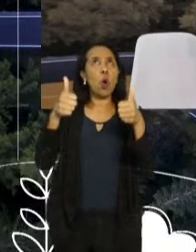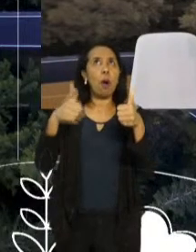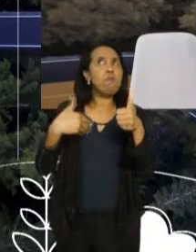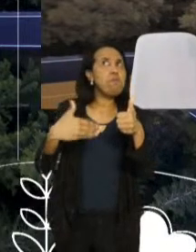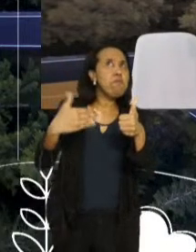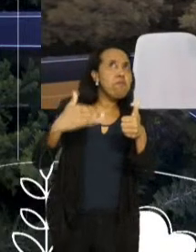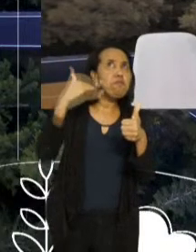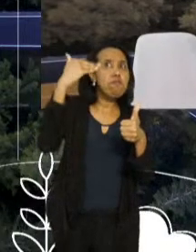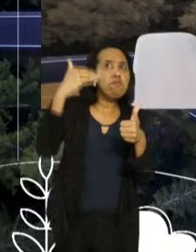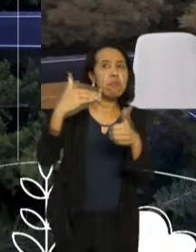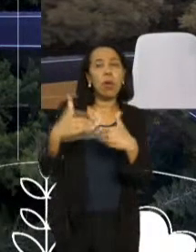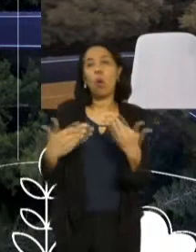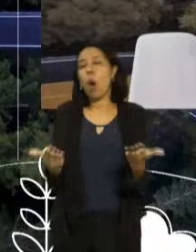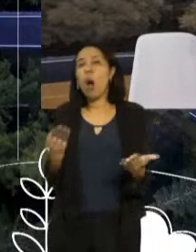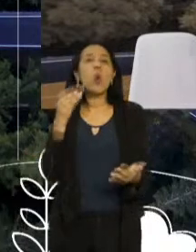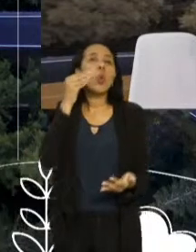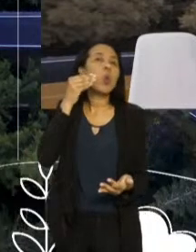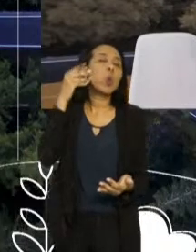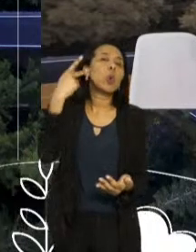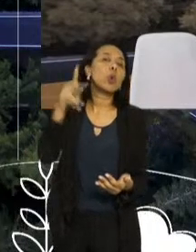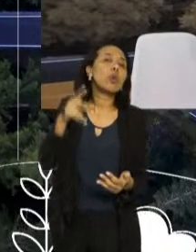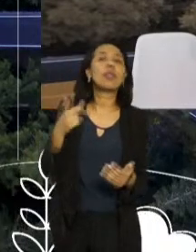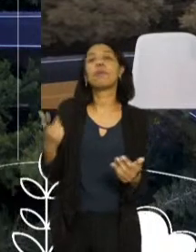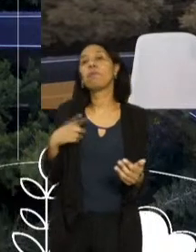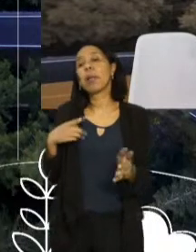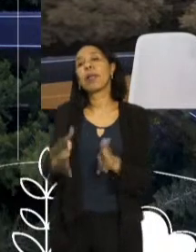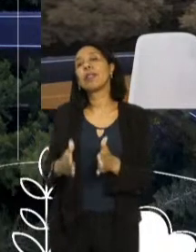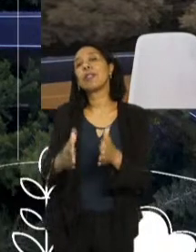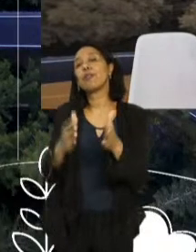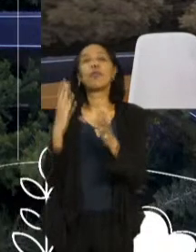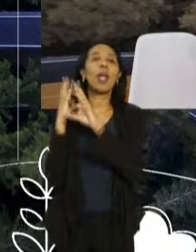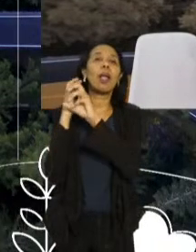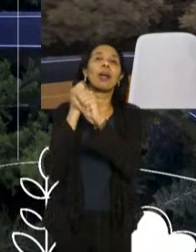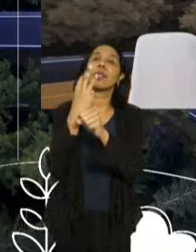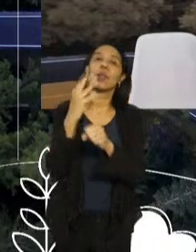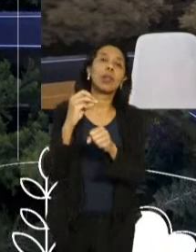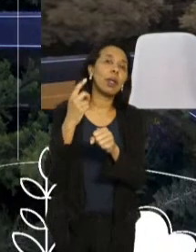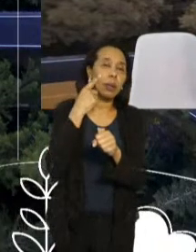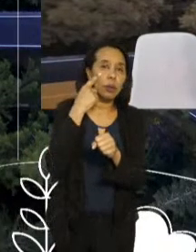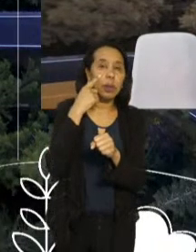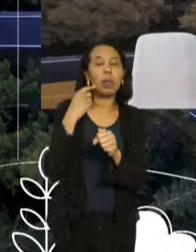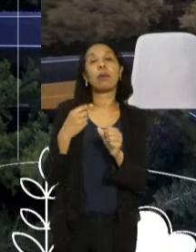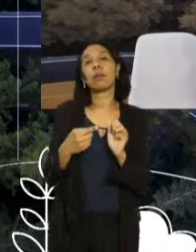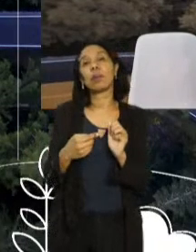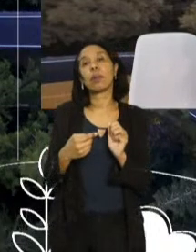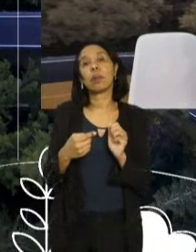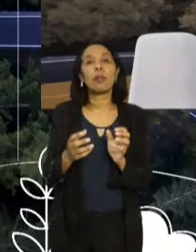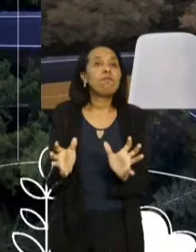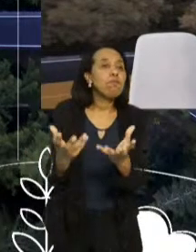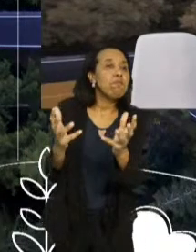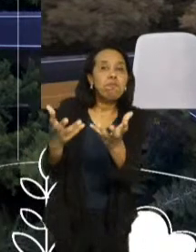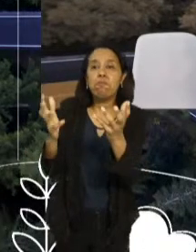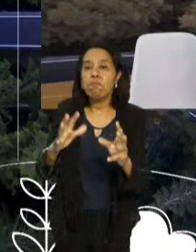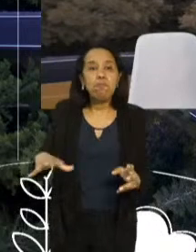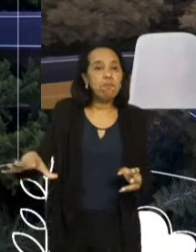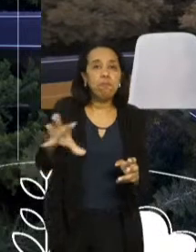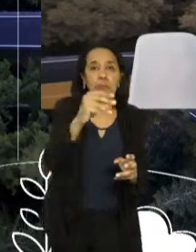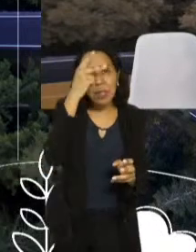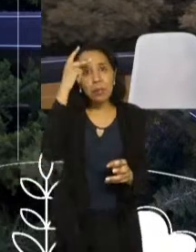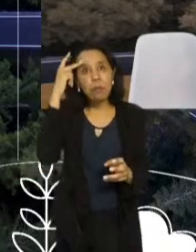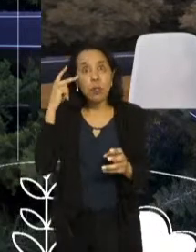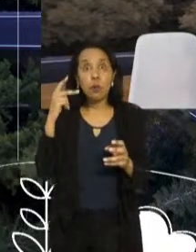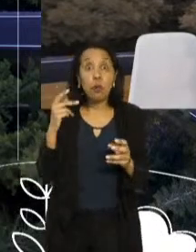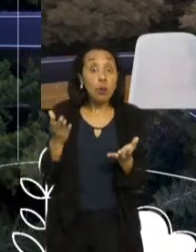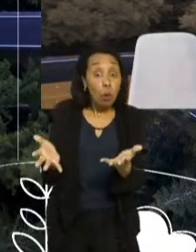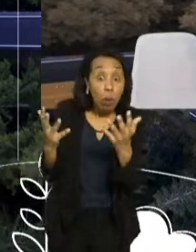pode tirar? Qual a sua experiência aí dessa jornada de 30 anos tentando promover, trazer a todo tempo o